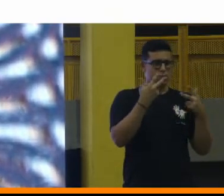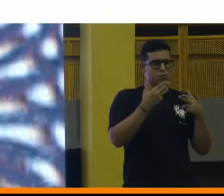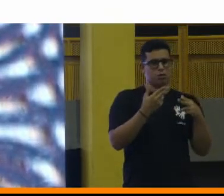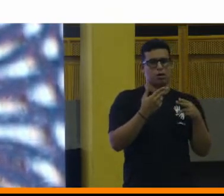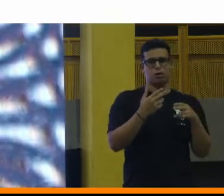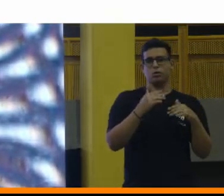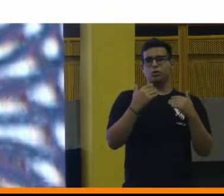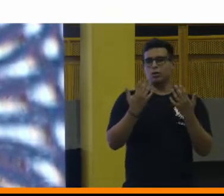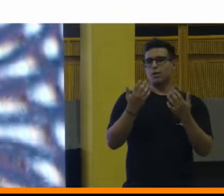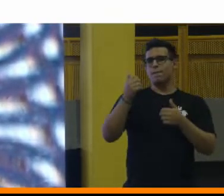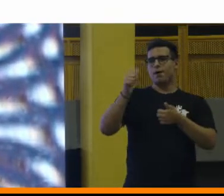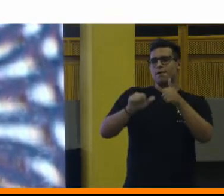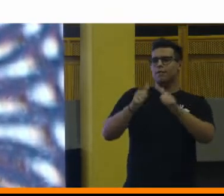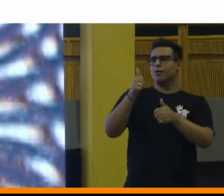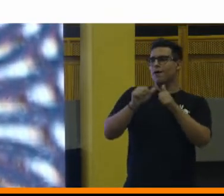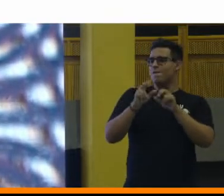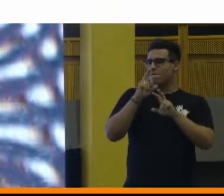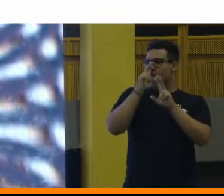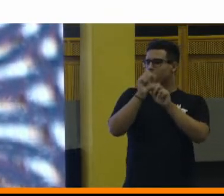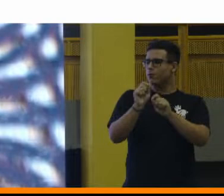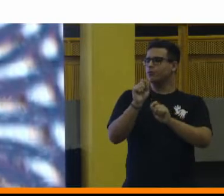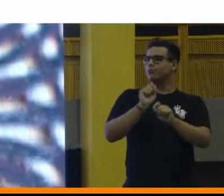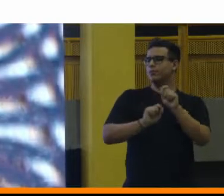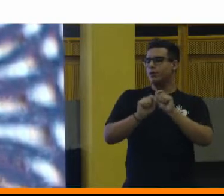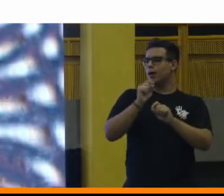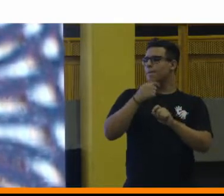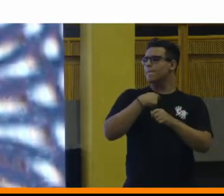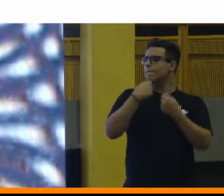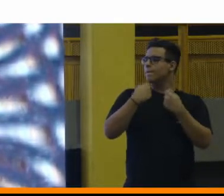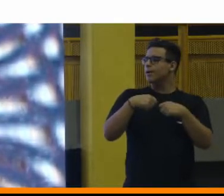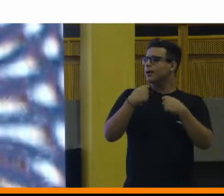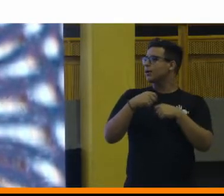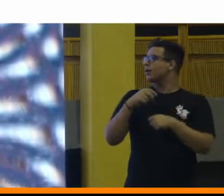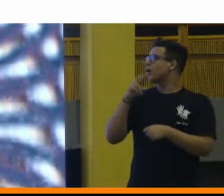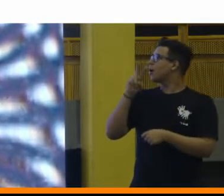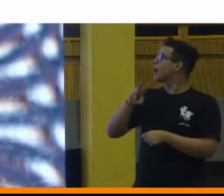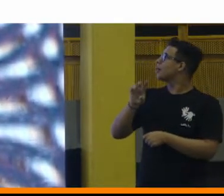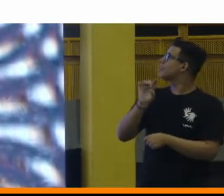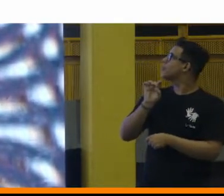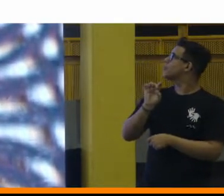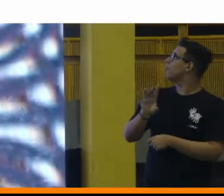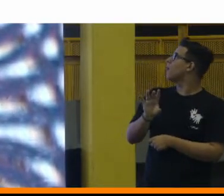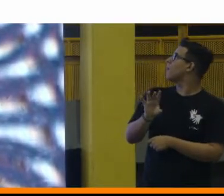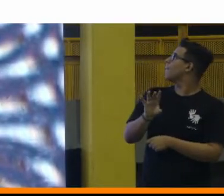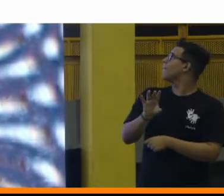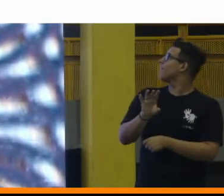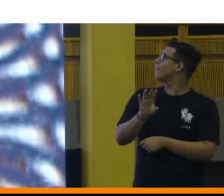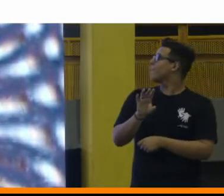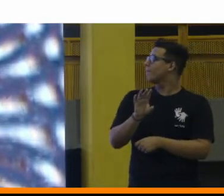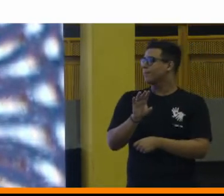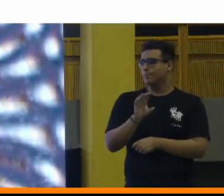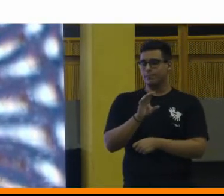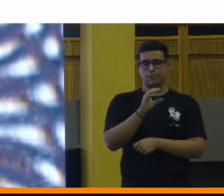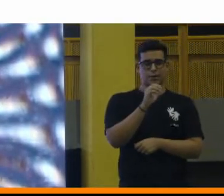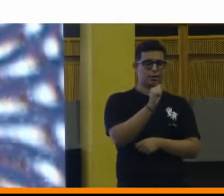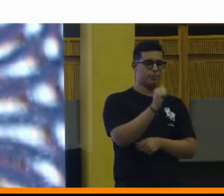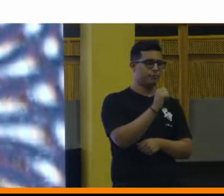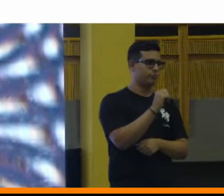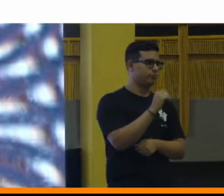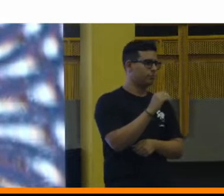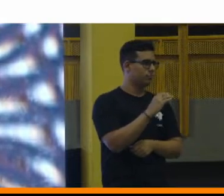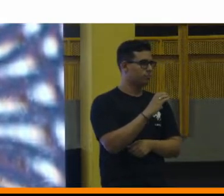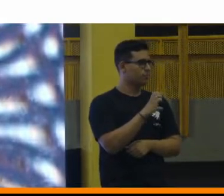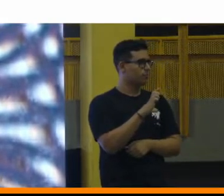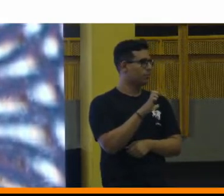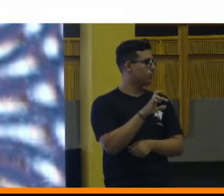para averiguar a força, eu preciso olhar apenas para quem? Para a aceleração.